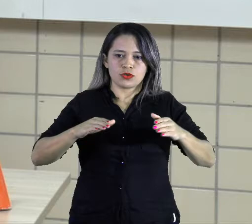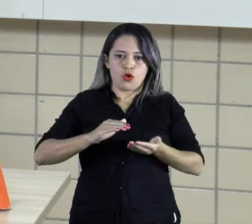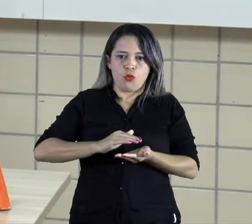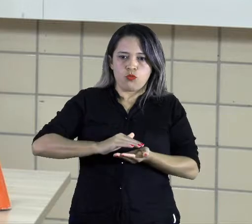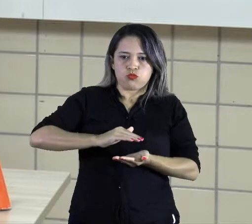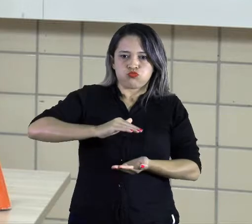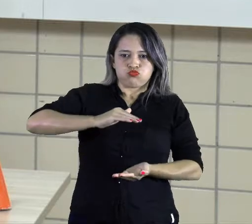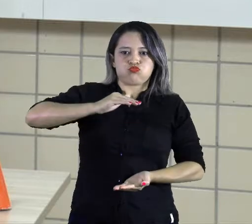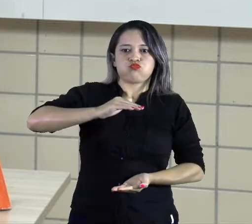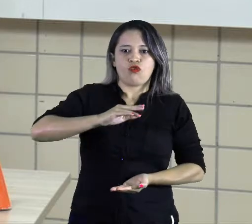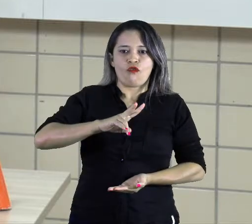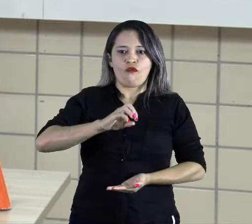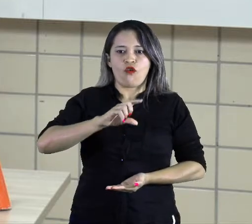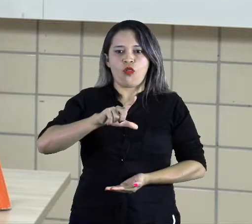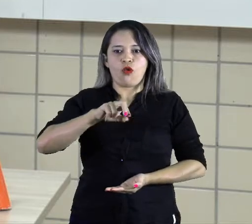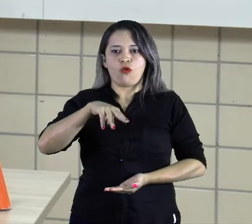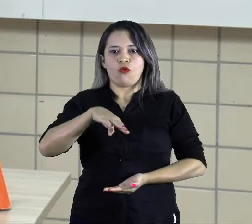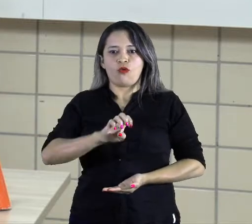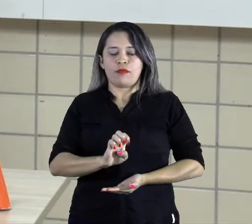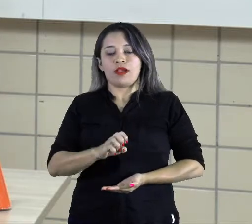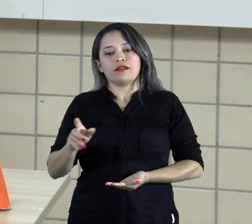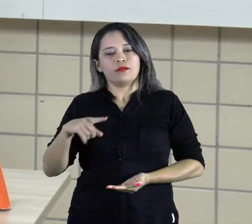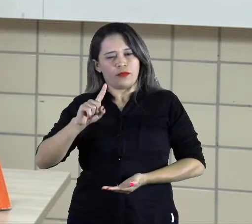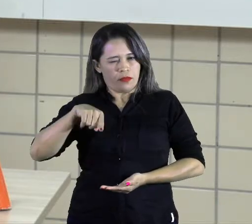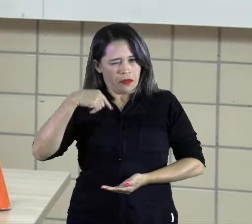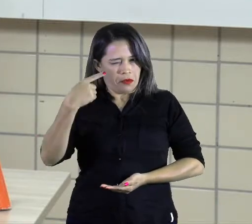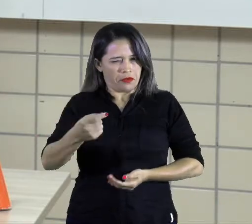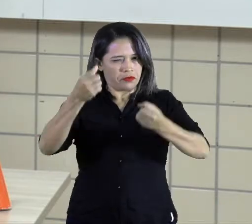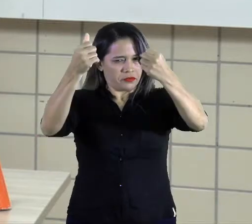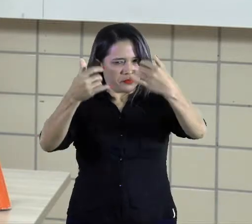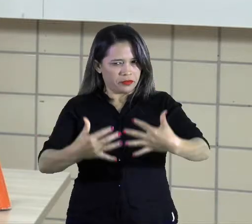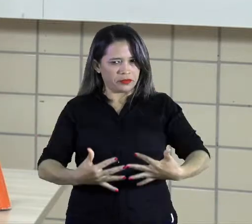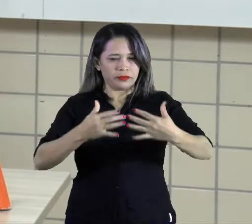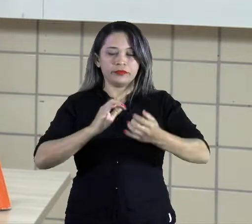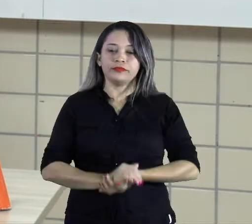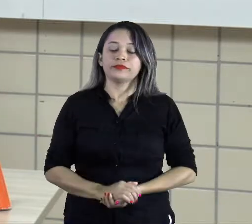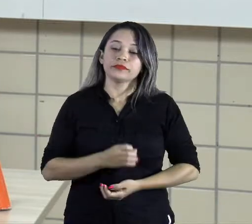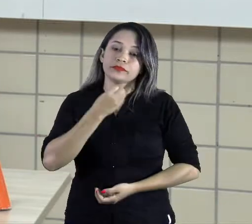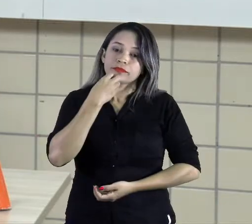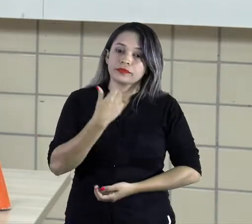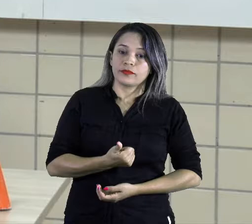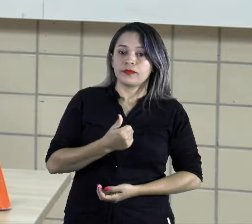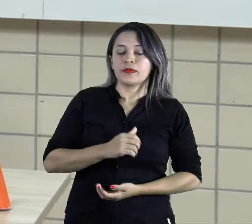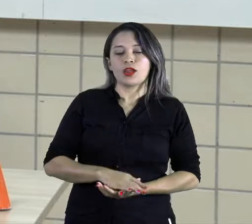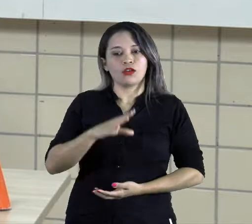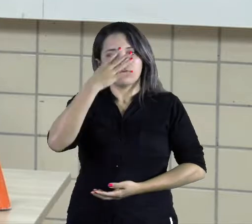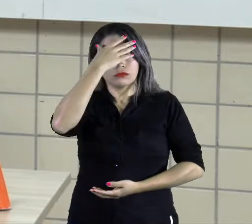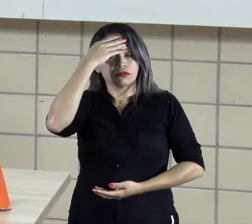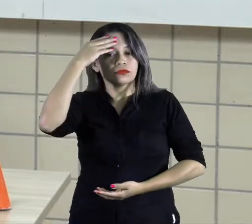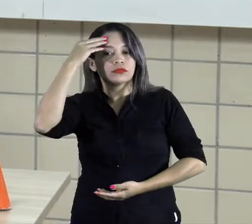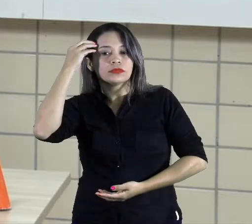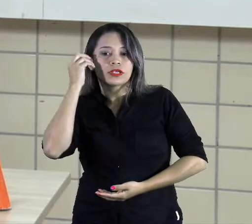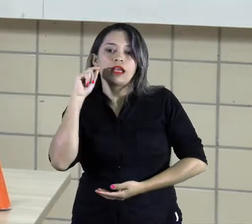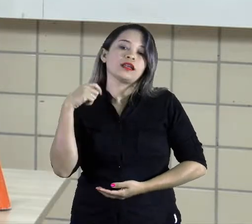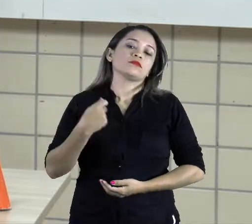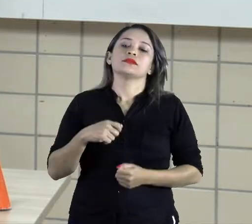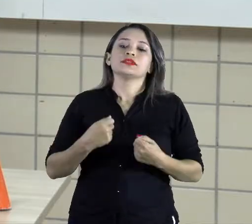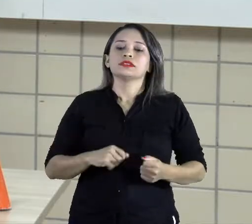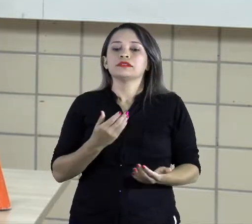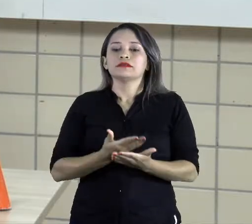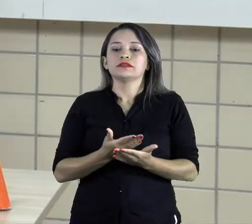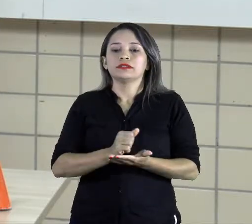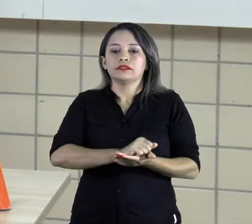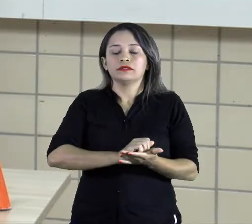Mas professora, o que é isso? Nós vamos ver logo mais, tá? Bom, não esqueçam, pessoal, que vocês têm que fazer as atividades do bloco